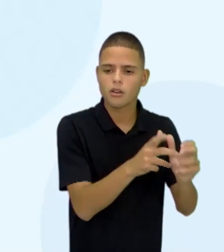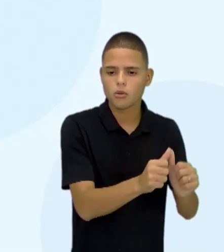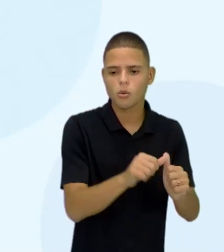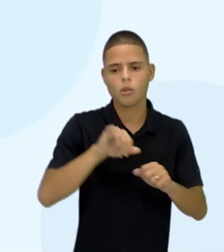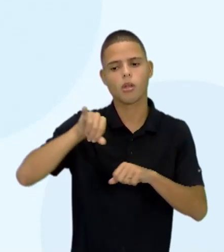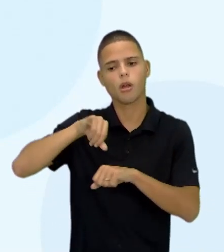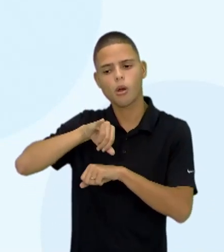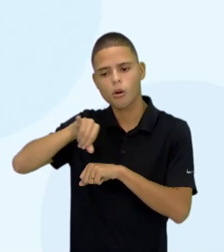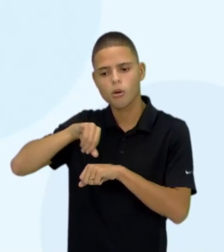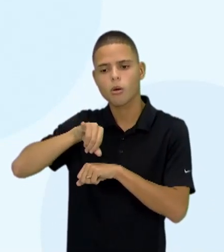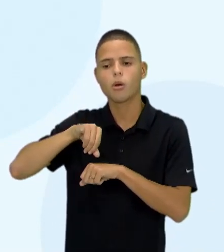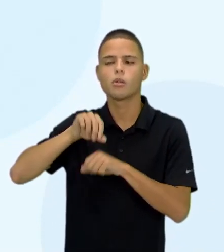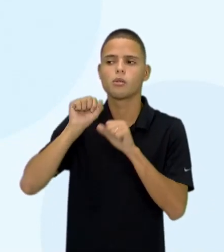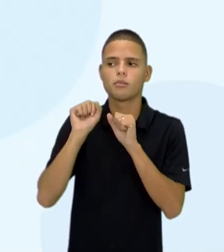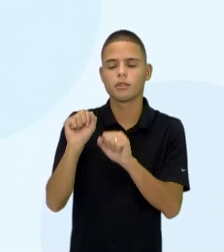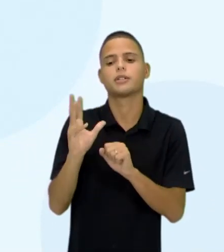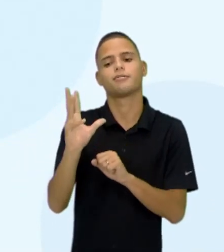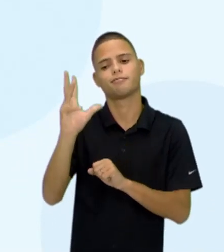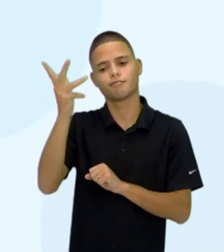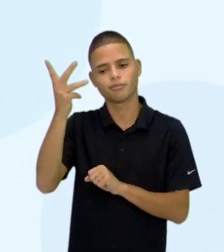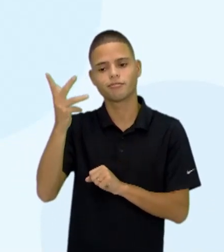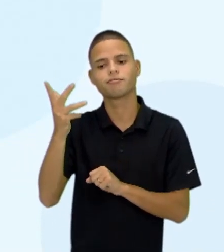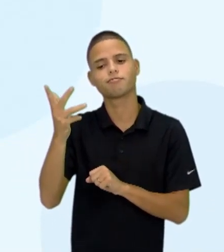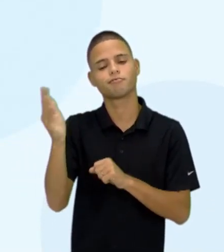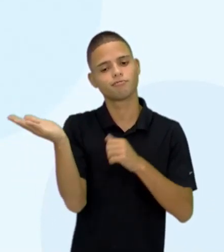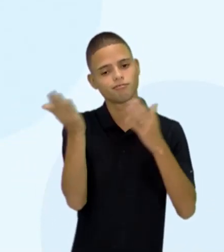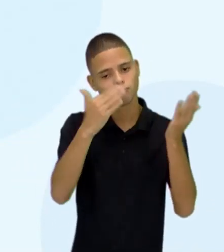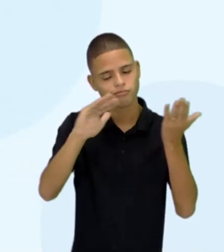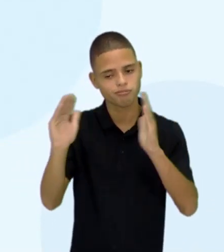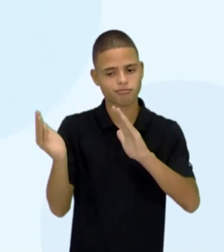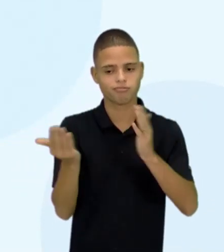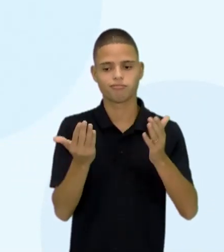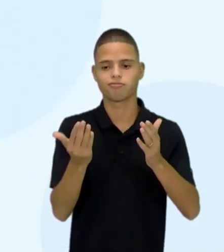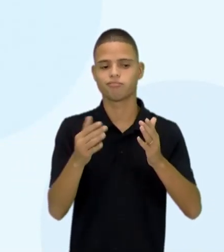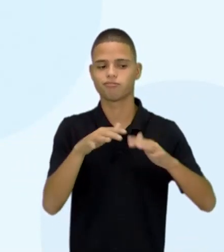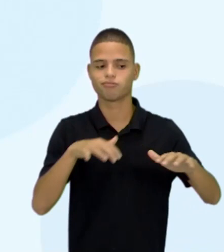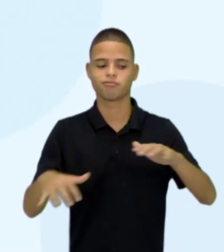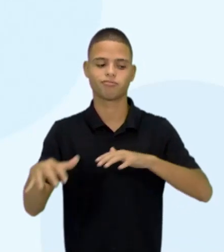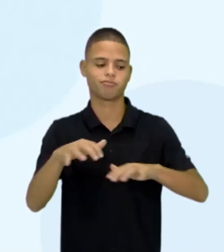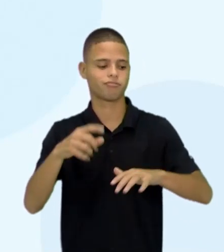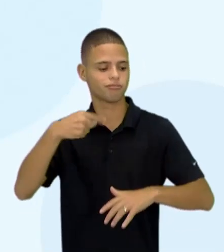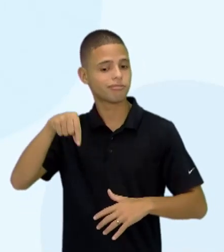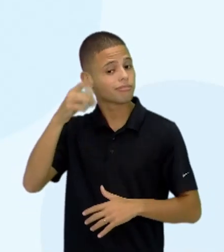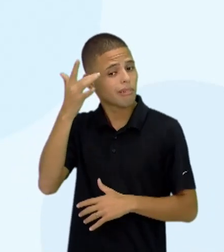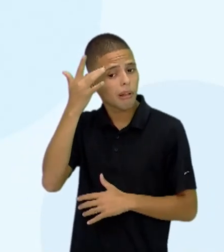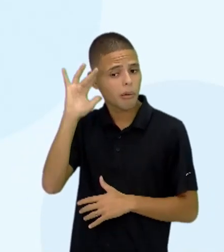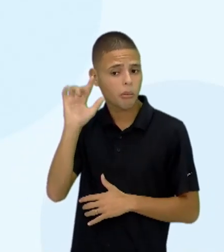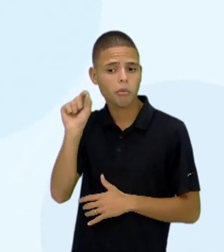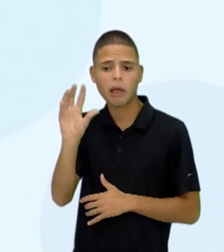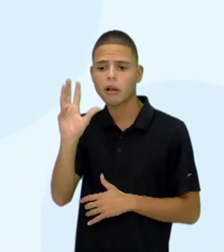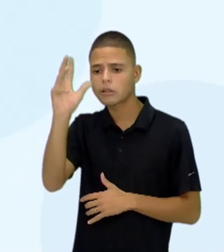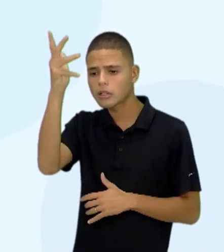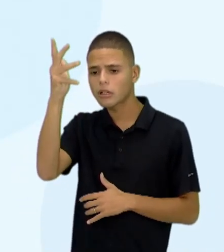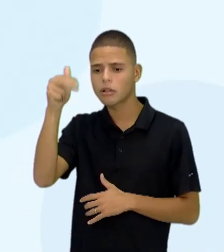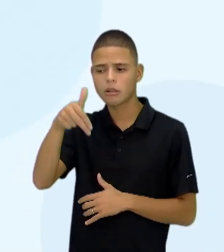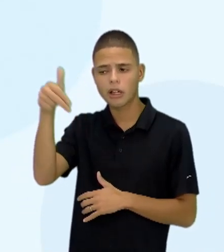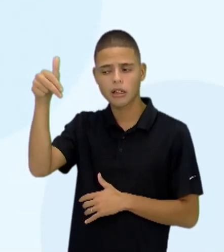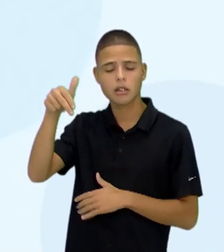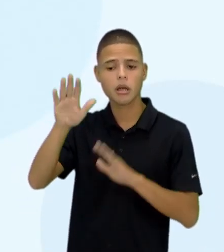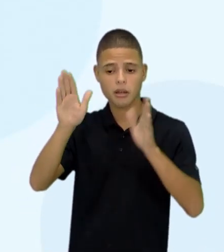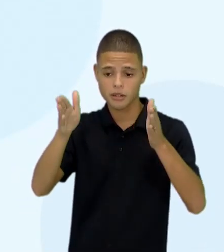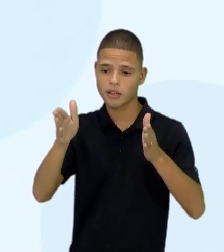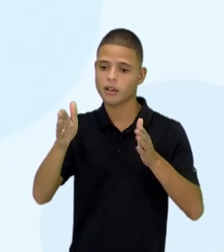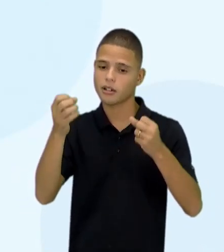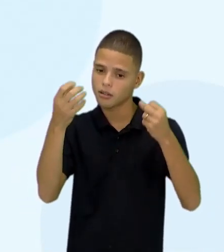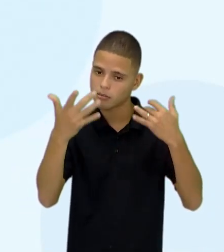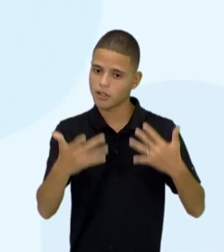trazer ao ecossistema da região. Então, nós ainda não sabíamos o que tinha acontecido no Nordeste, mas aqui já fala que